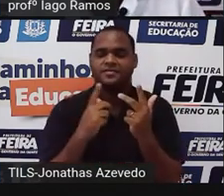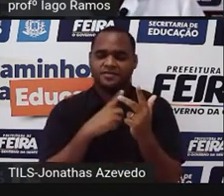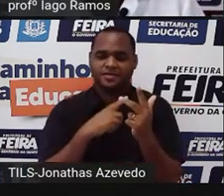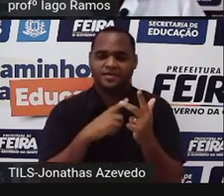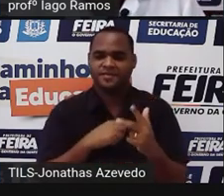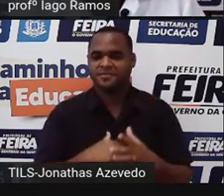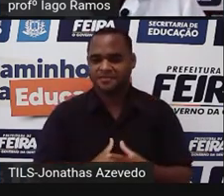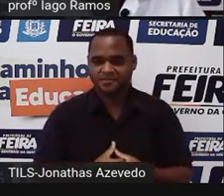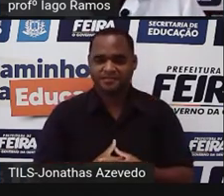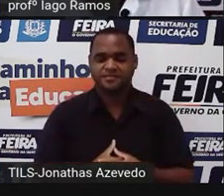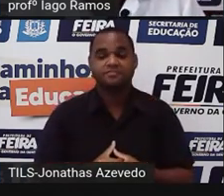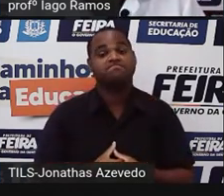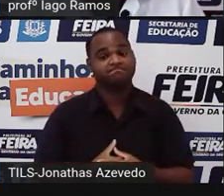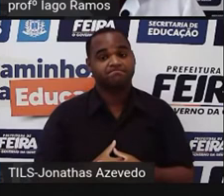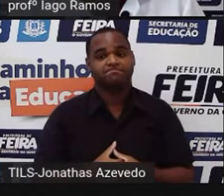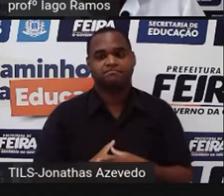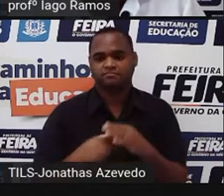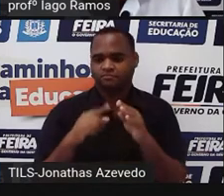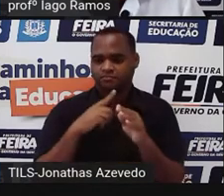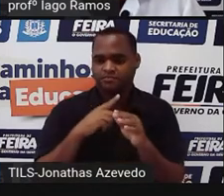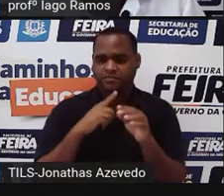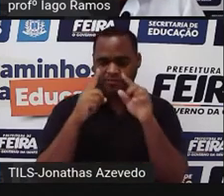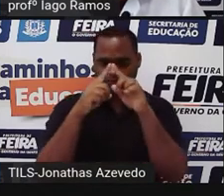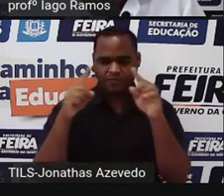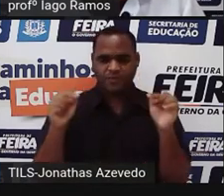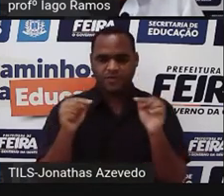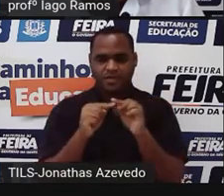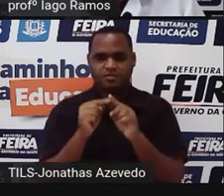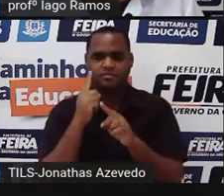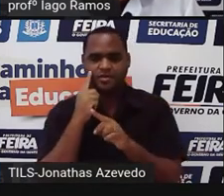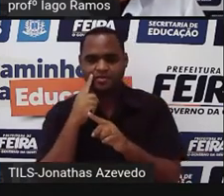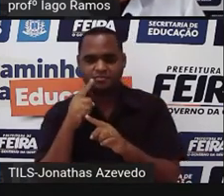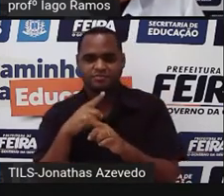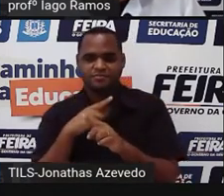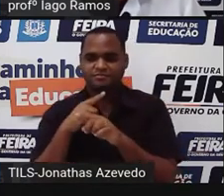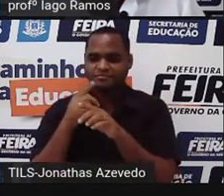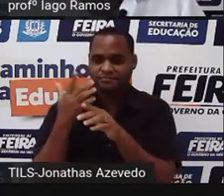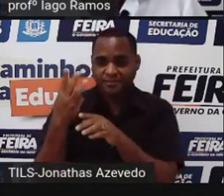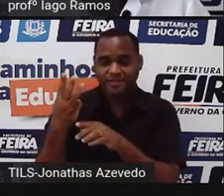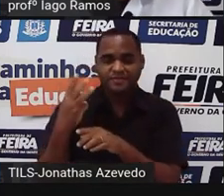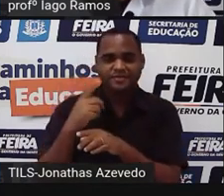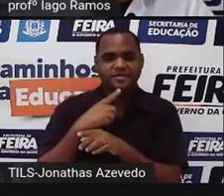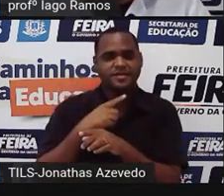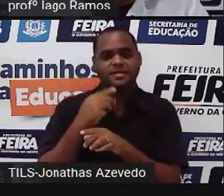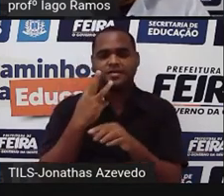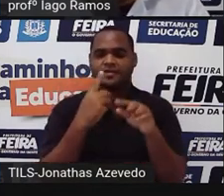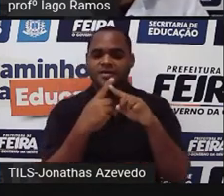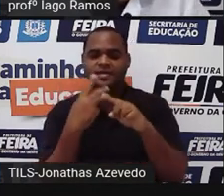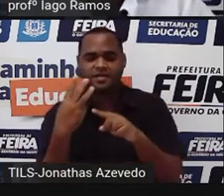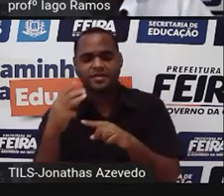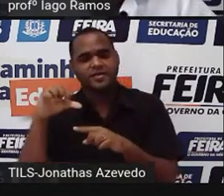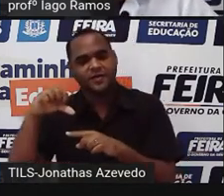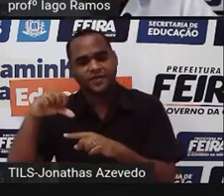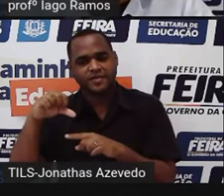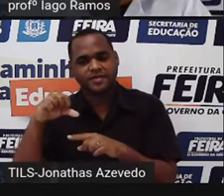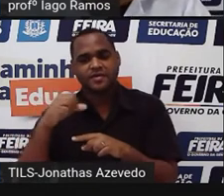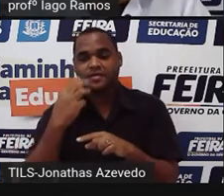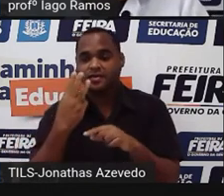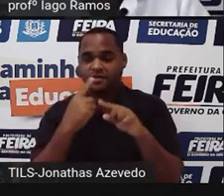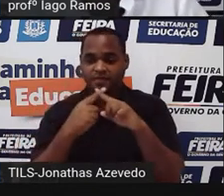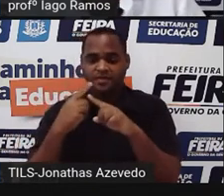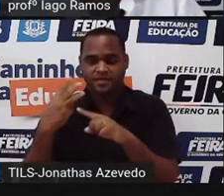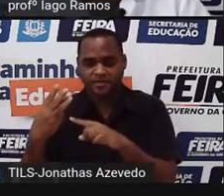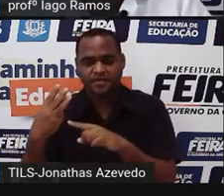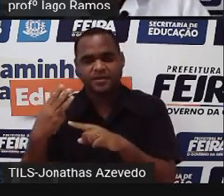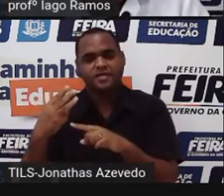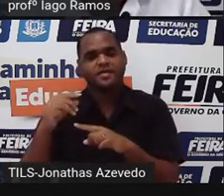Era onde tinha um quadrado com lados 3. E a área foi 9. 3 vezes 3 é 9. 3 vezes 3